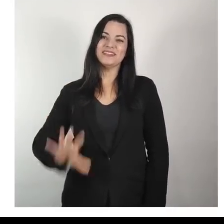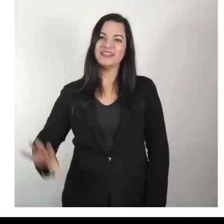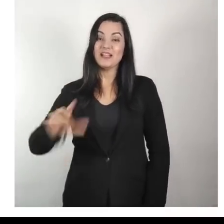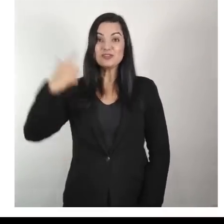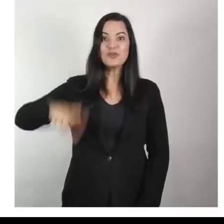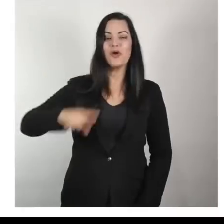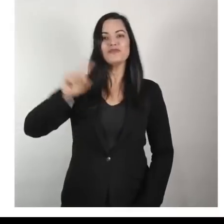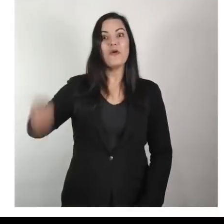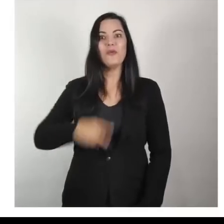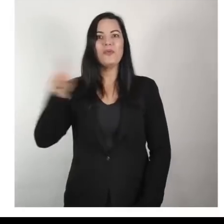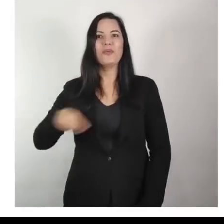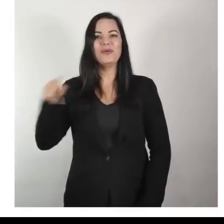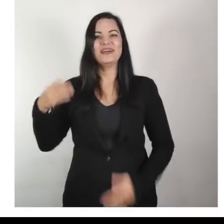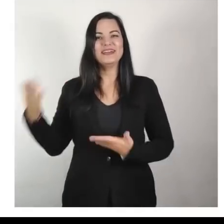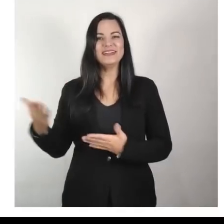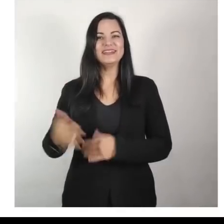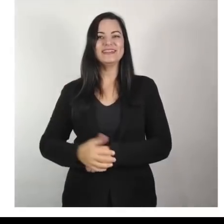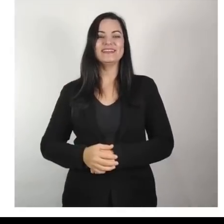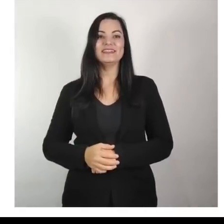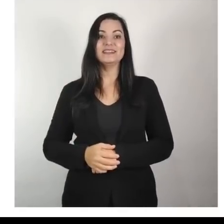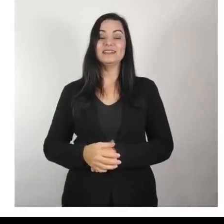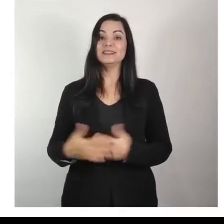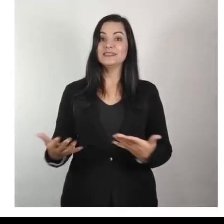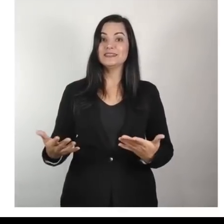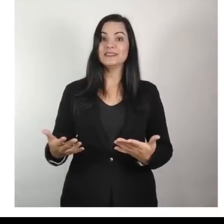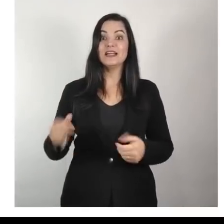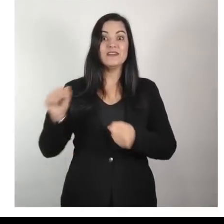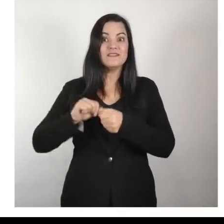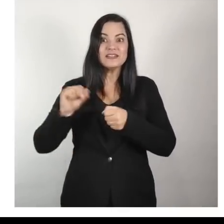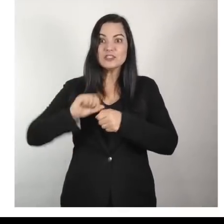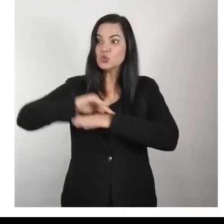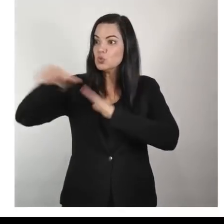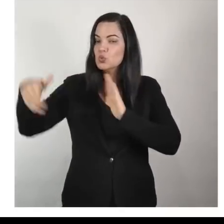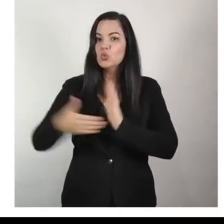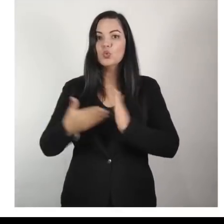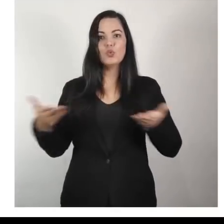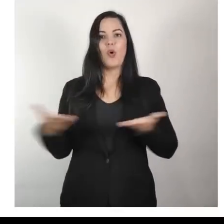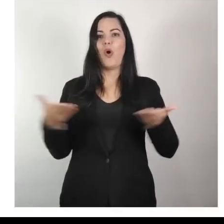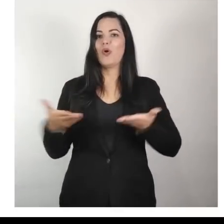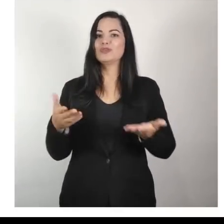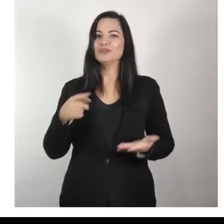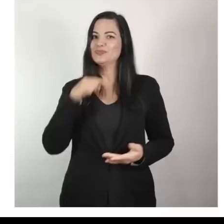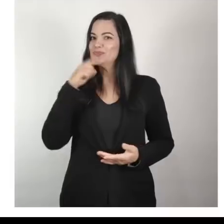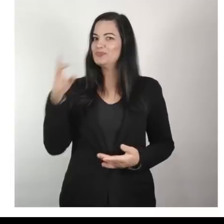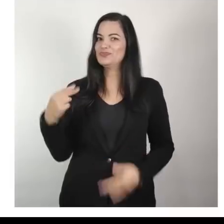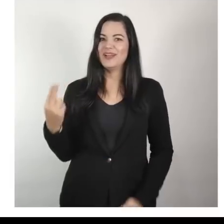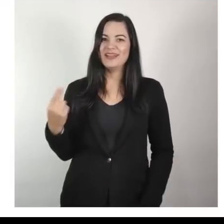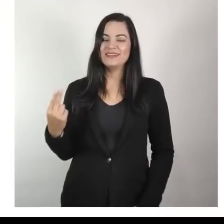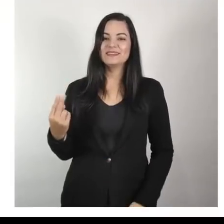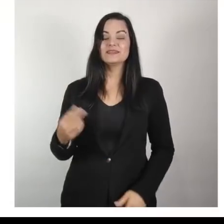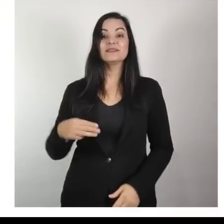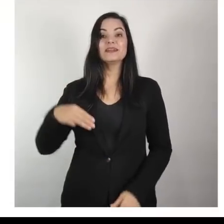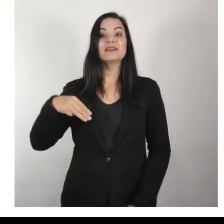Vamos mais uma vez? Não vai dar para fazer todas aqui, tá bom?